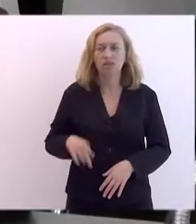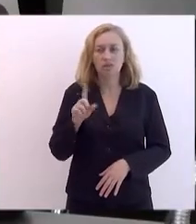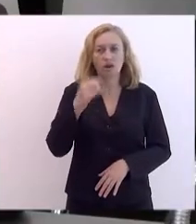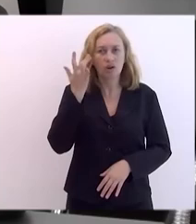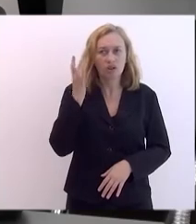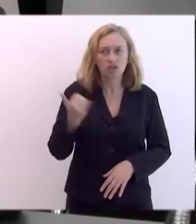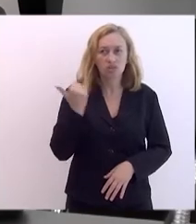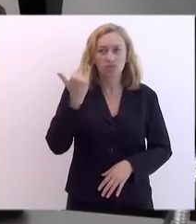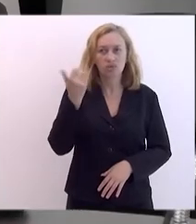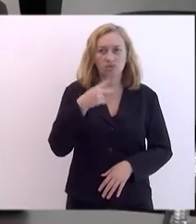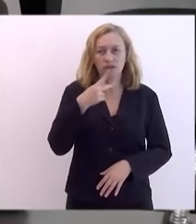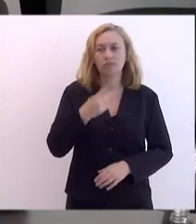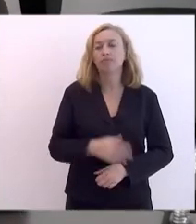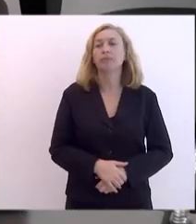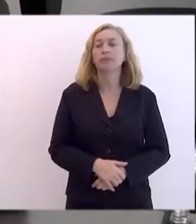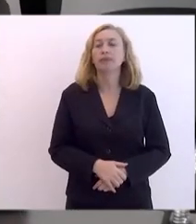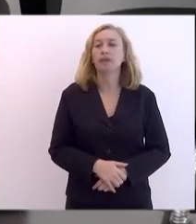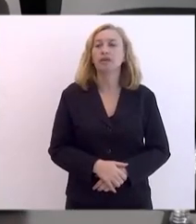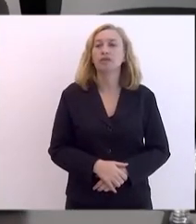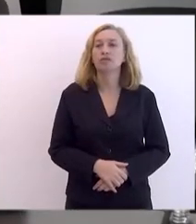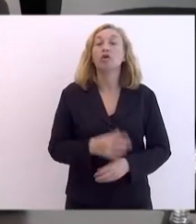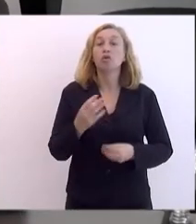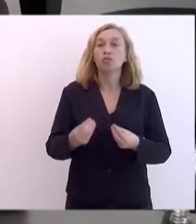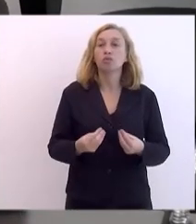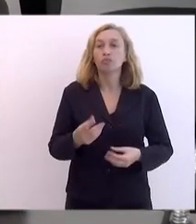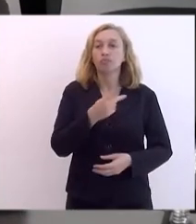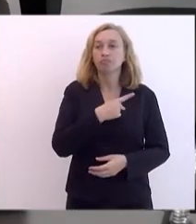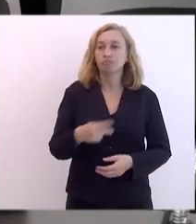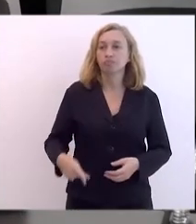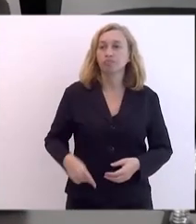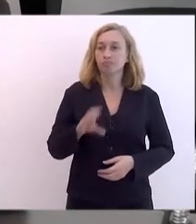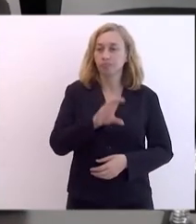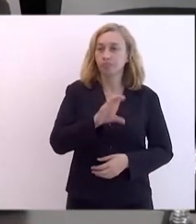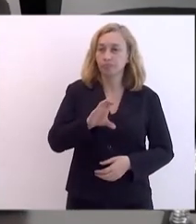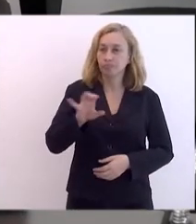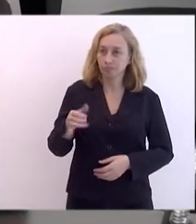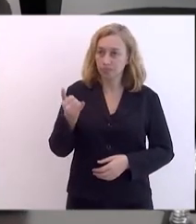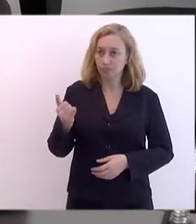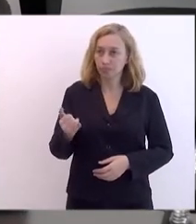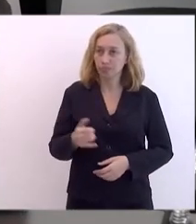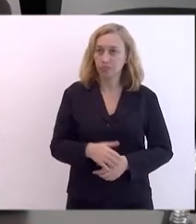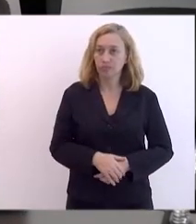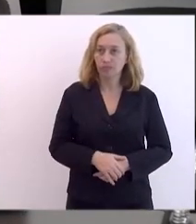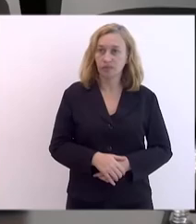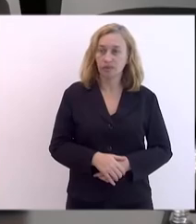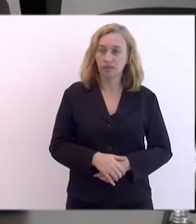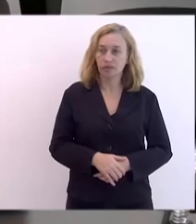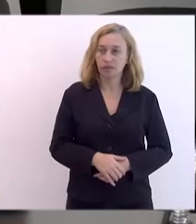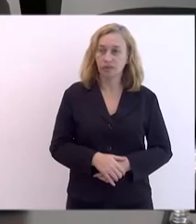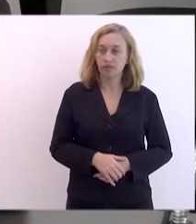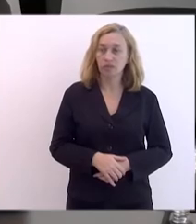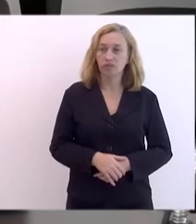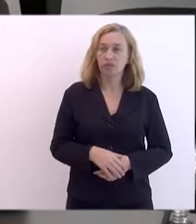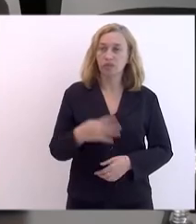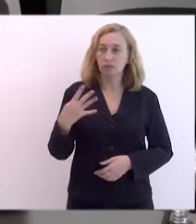importante eu dar esse depoimento. É, como presidente da CCJ, eu estou aqui apenas no meu quarto ano,